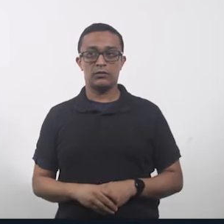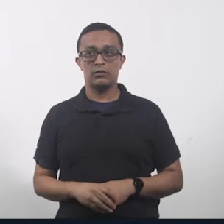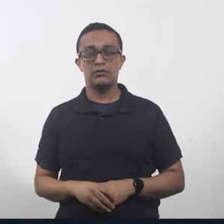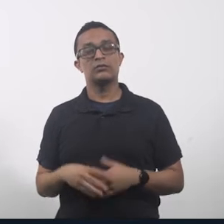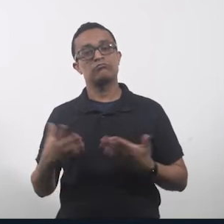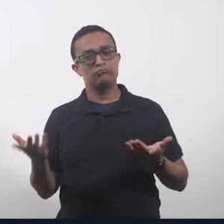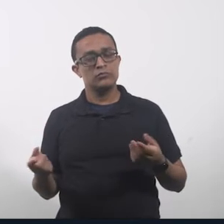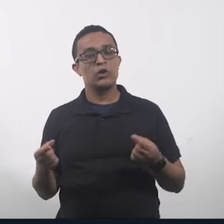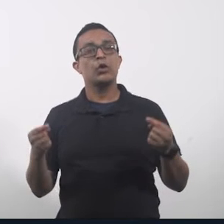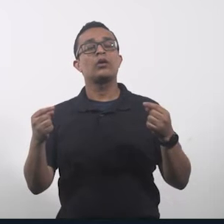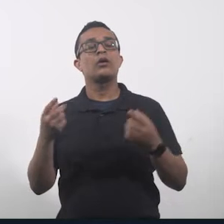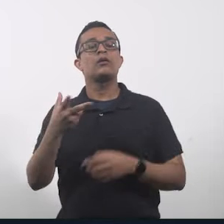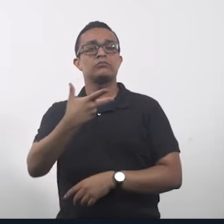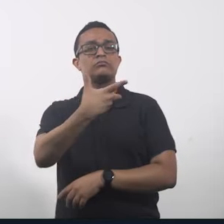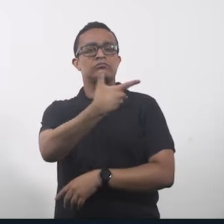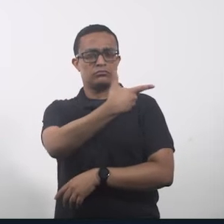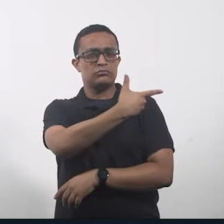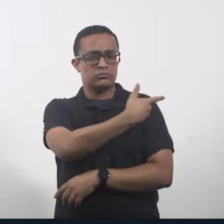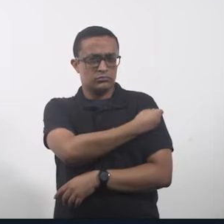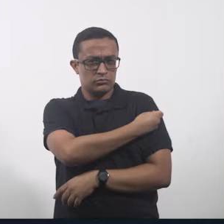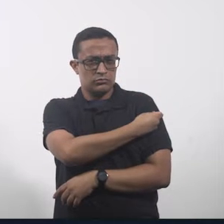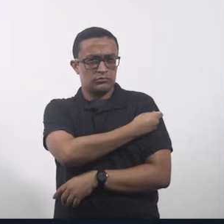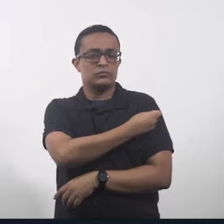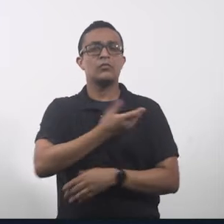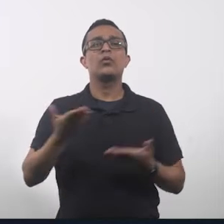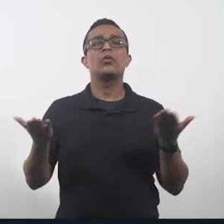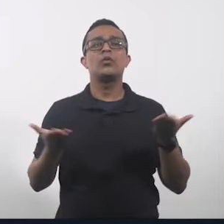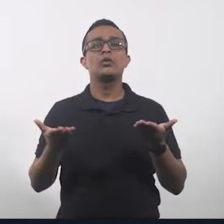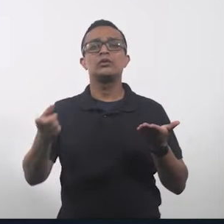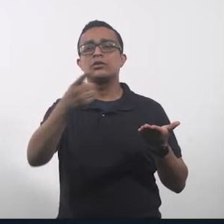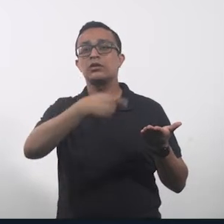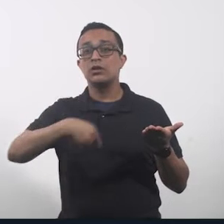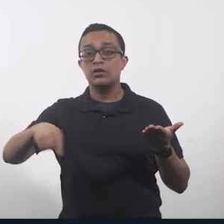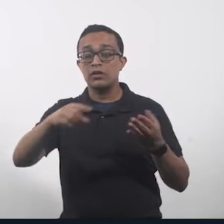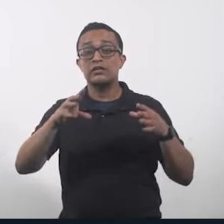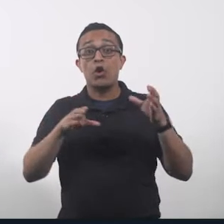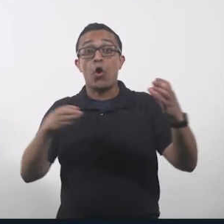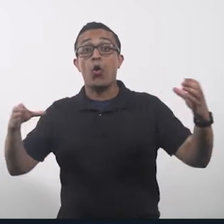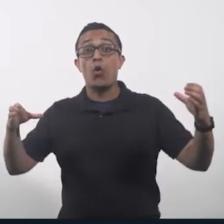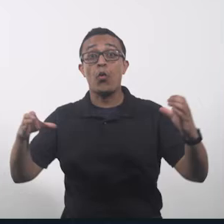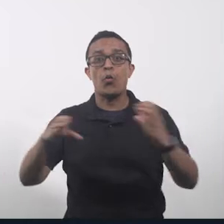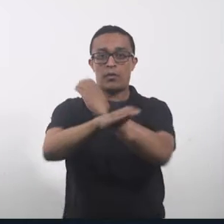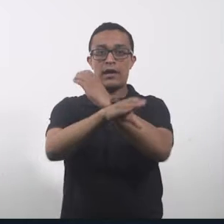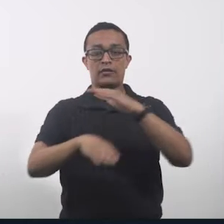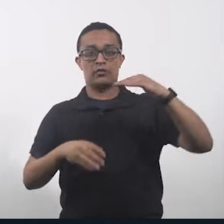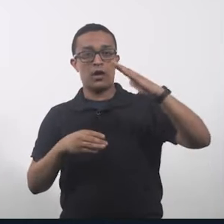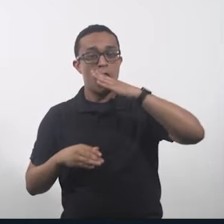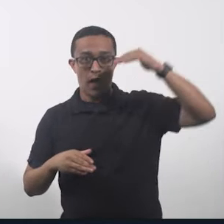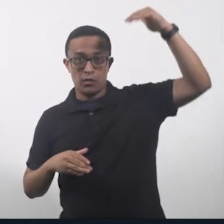Em relação à vacinação, nós temos hoje, para o esquema completo na população adulta,